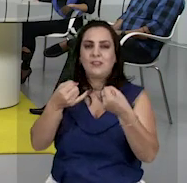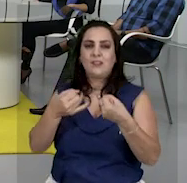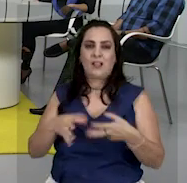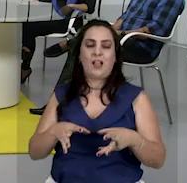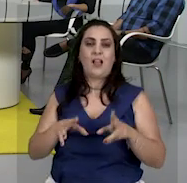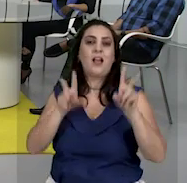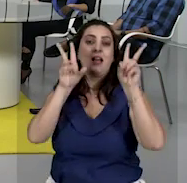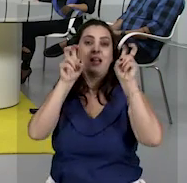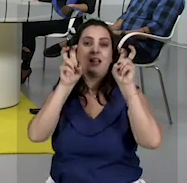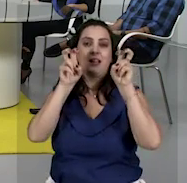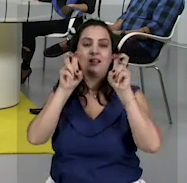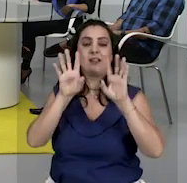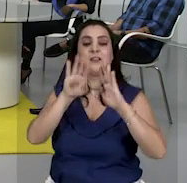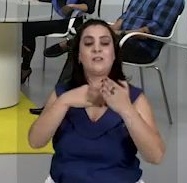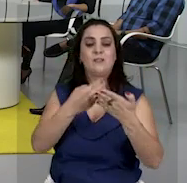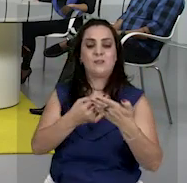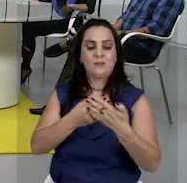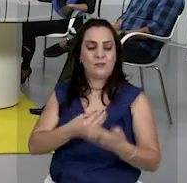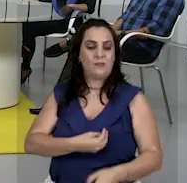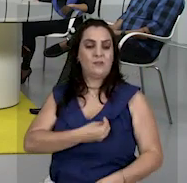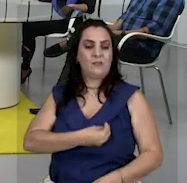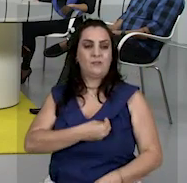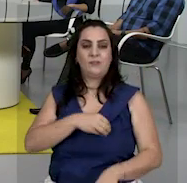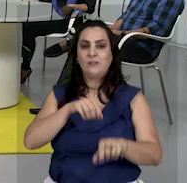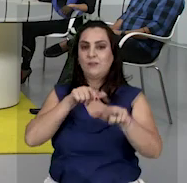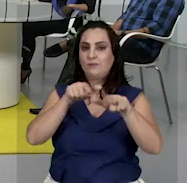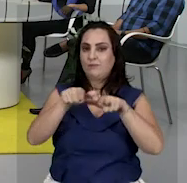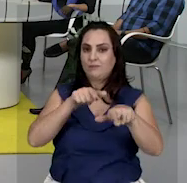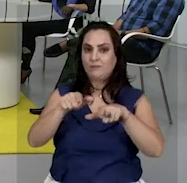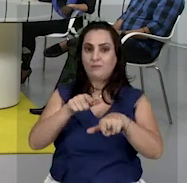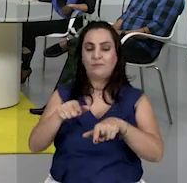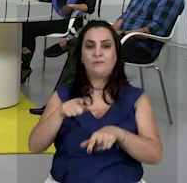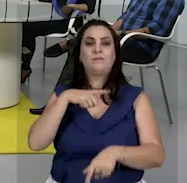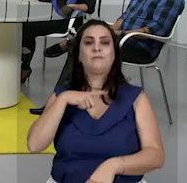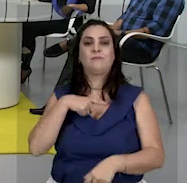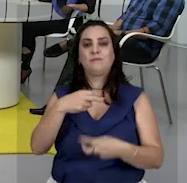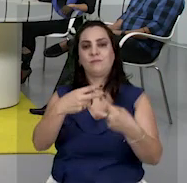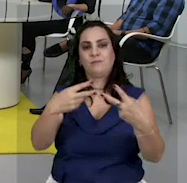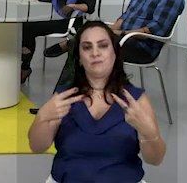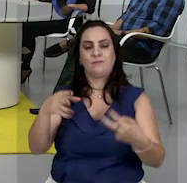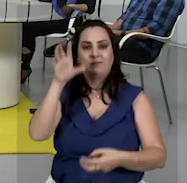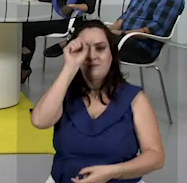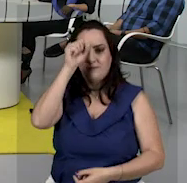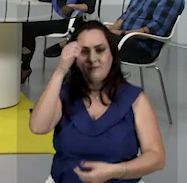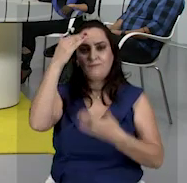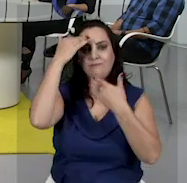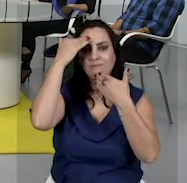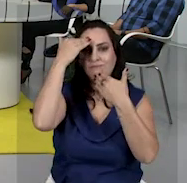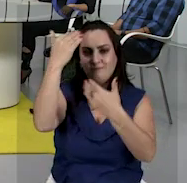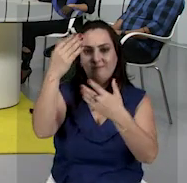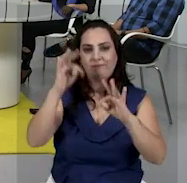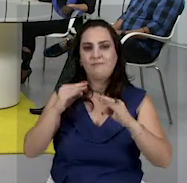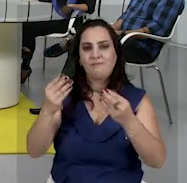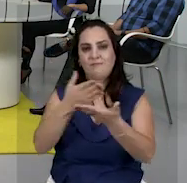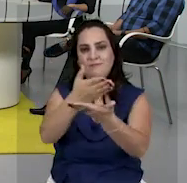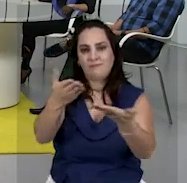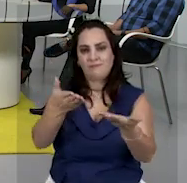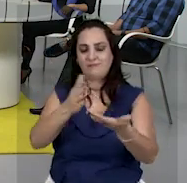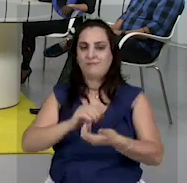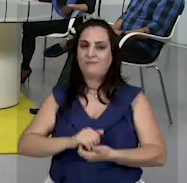Vida e Trabalho, onde a gente tem muita coisa para aprender. Muito obrigada a todos.